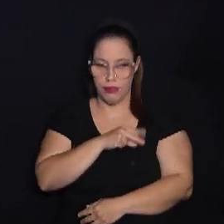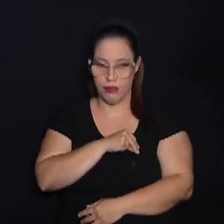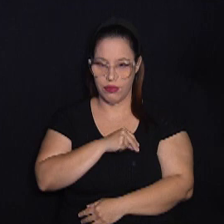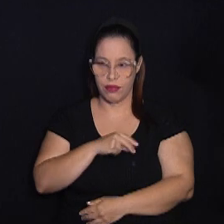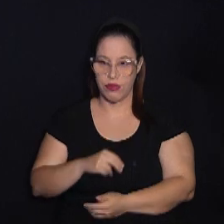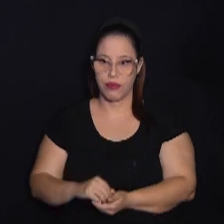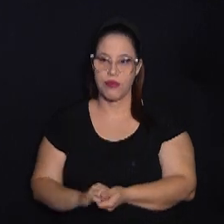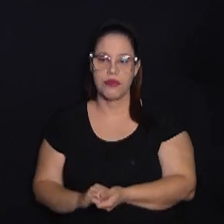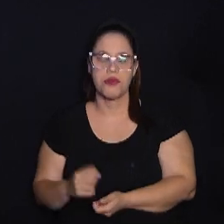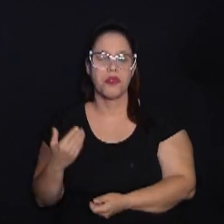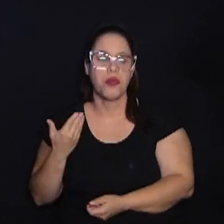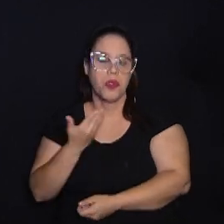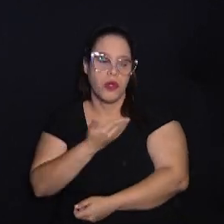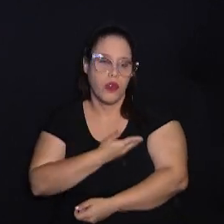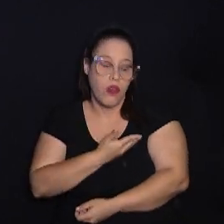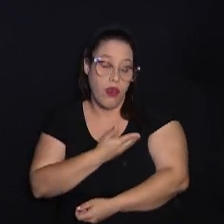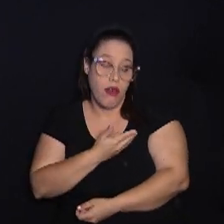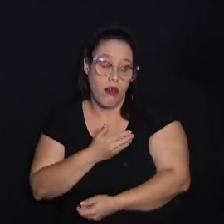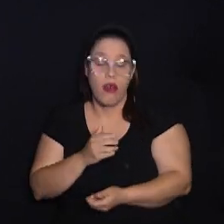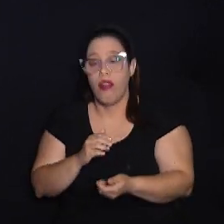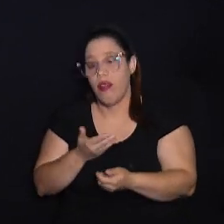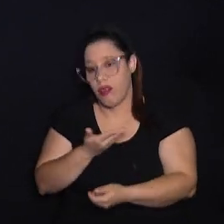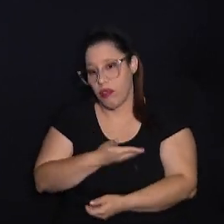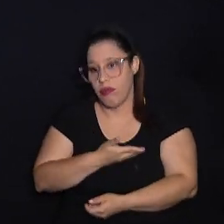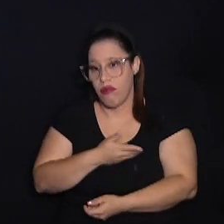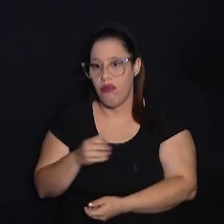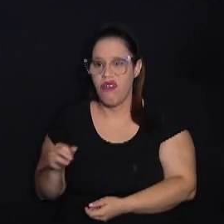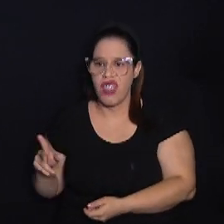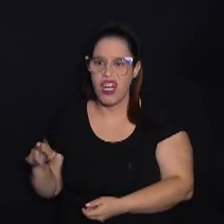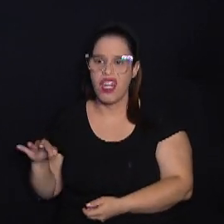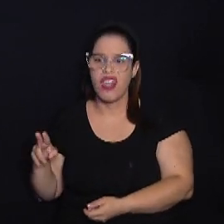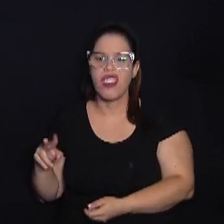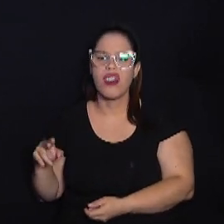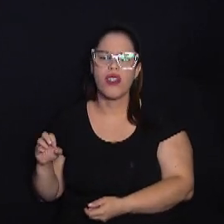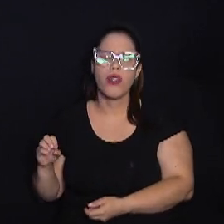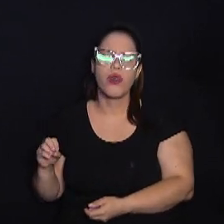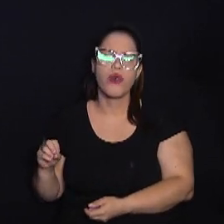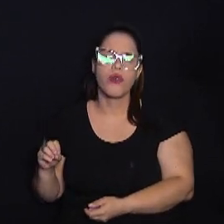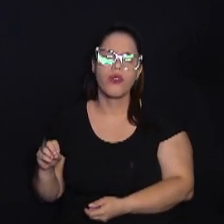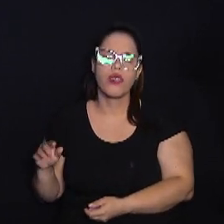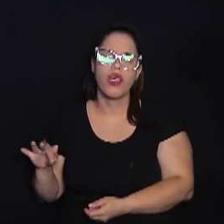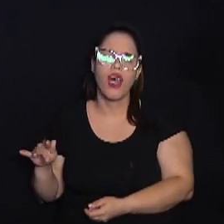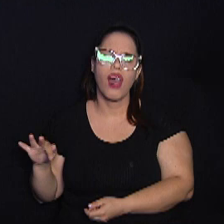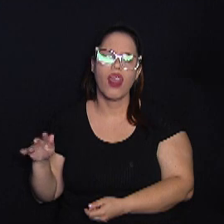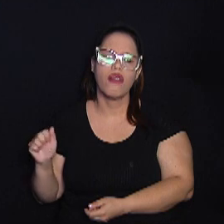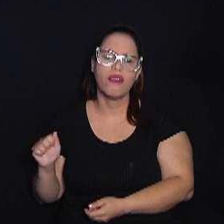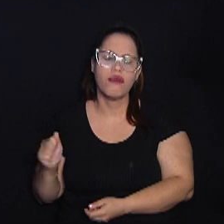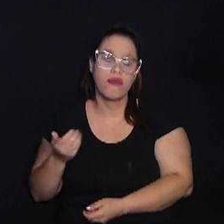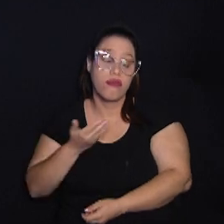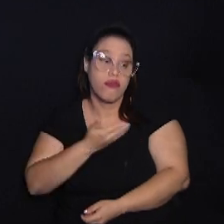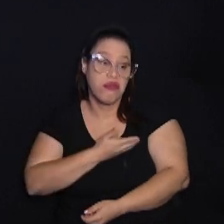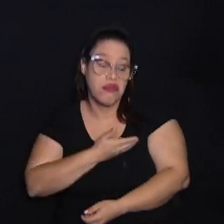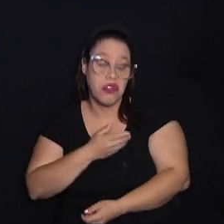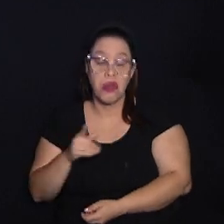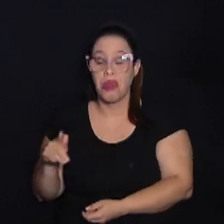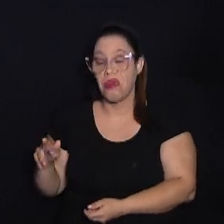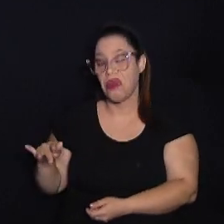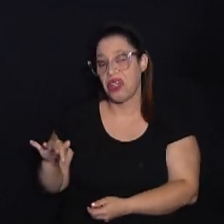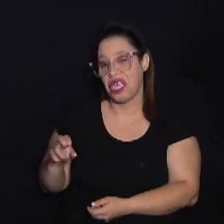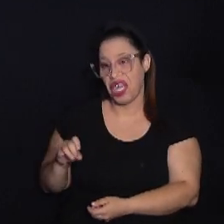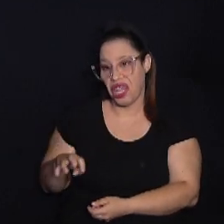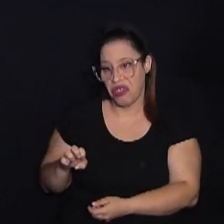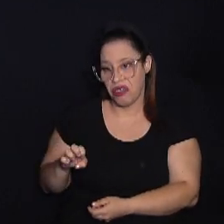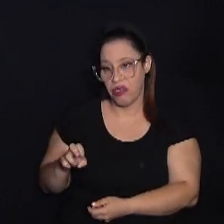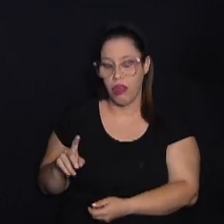o nosso colega vereador também Vinícius Gratti, os companheiros Gervásio, Donizete,